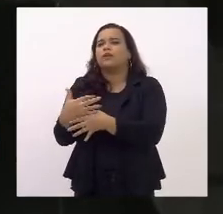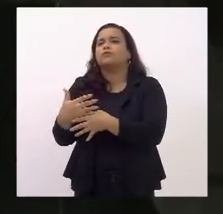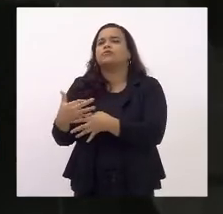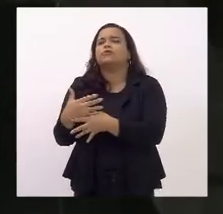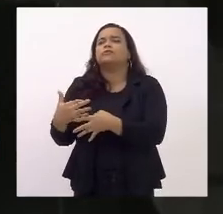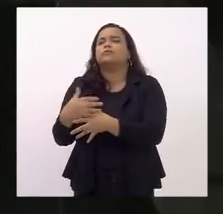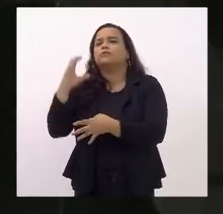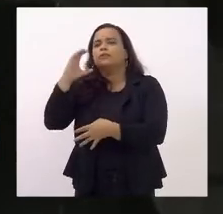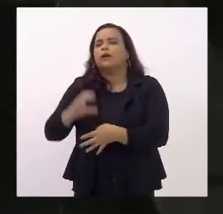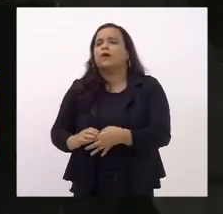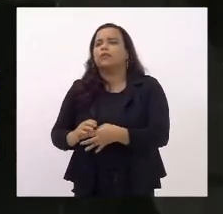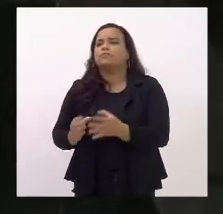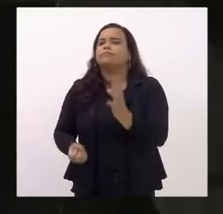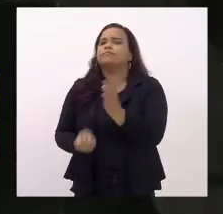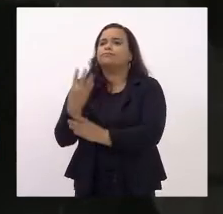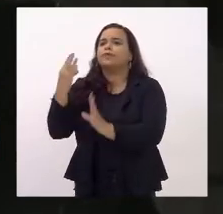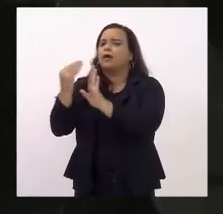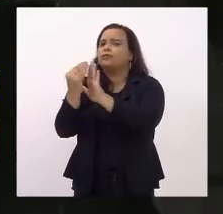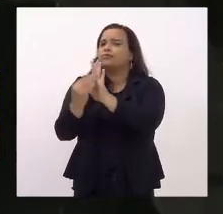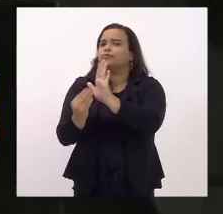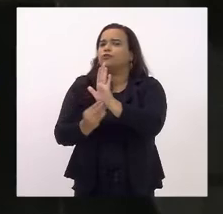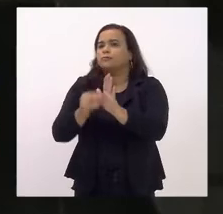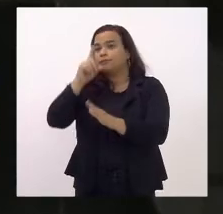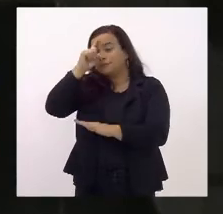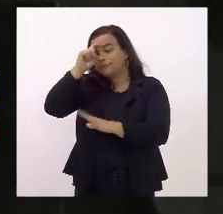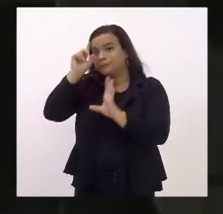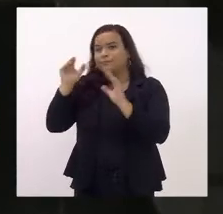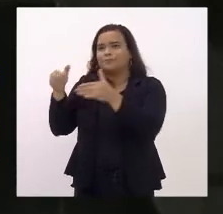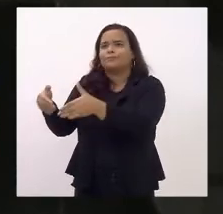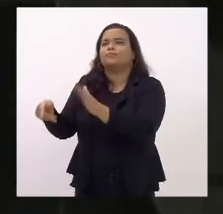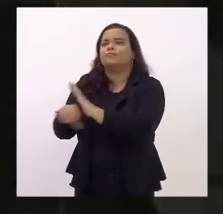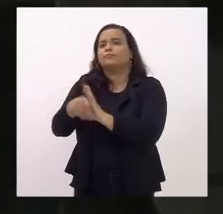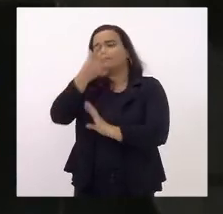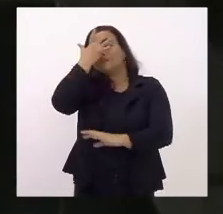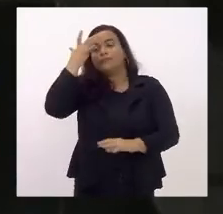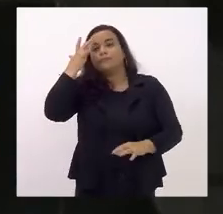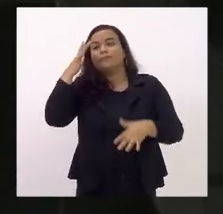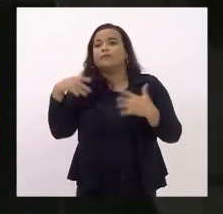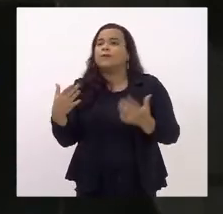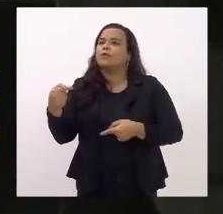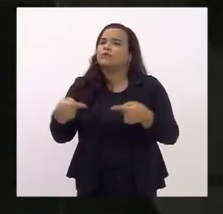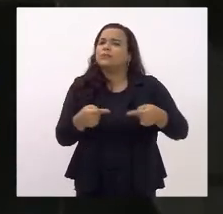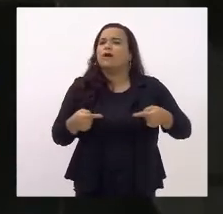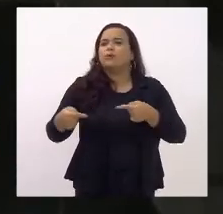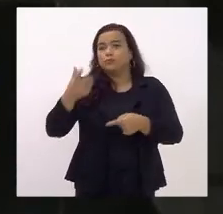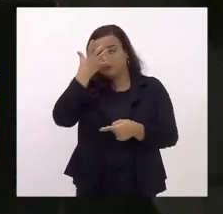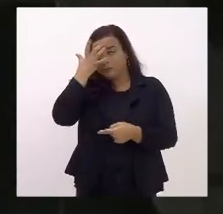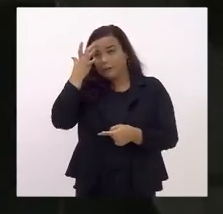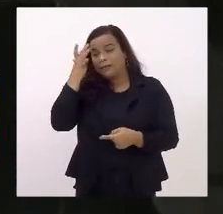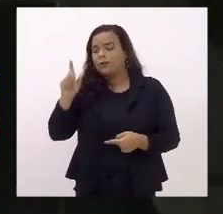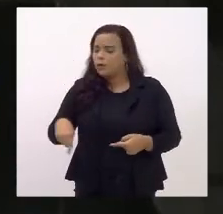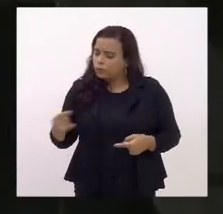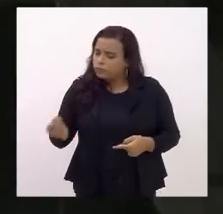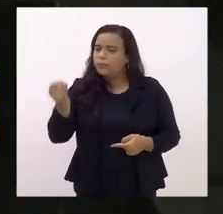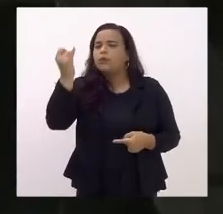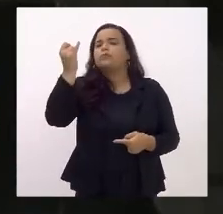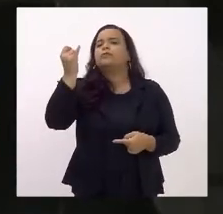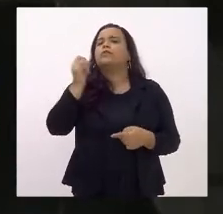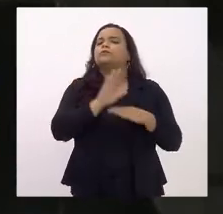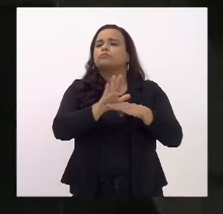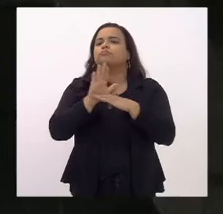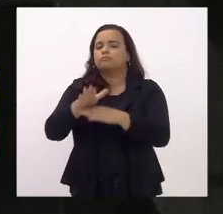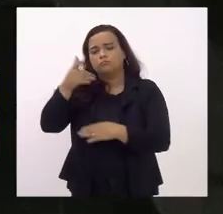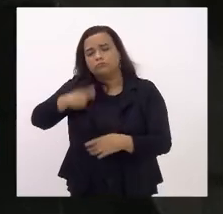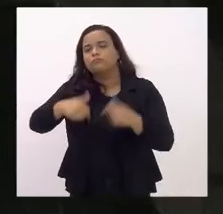agenda hospitalocêntrica, novamente, em relação à saúde mental. Então, o debate que a saúde mental faz, e aí é importante dizer, e repito o que disse ontem